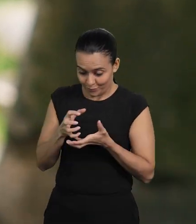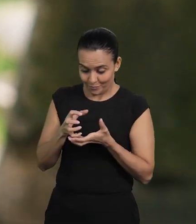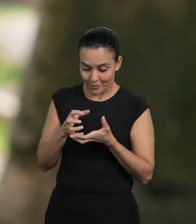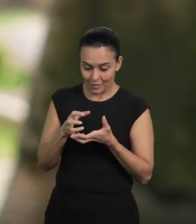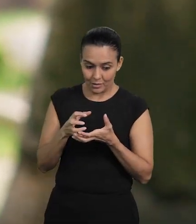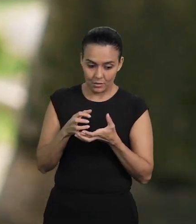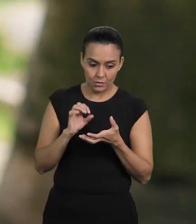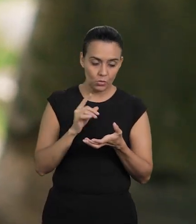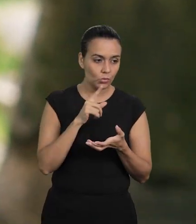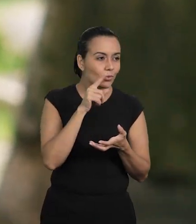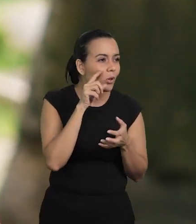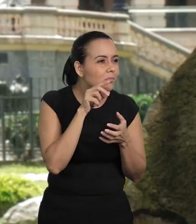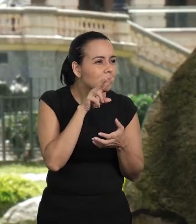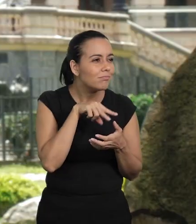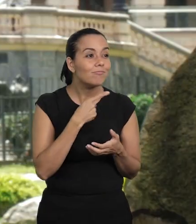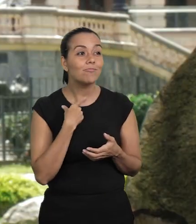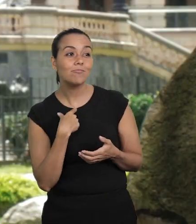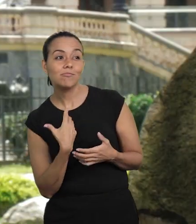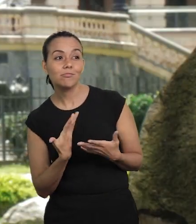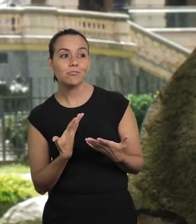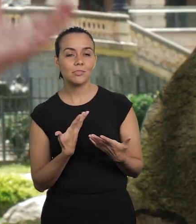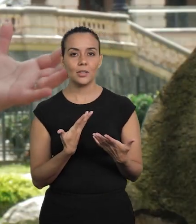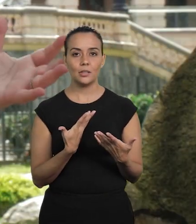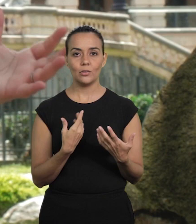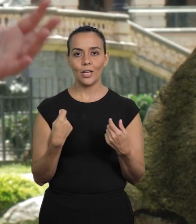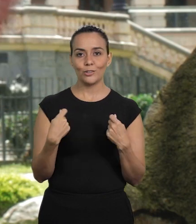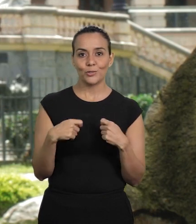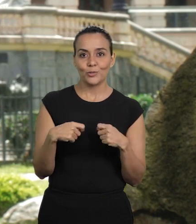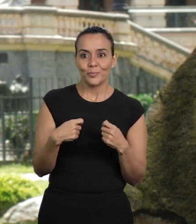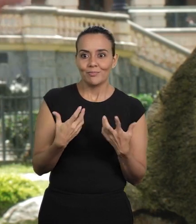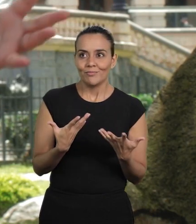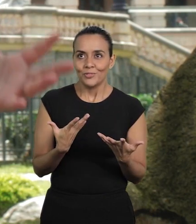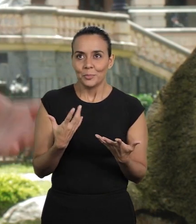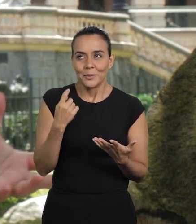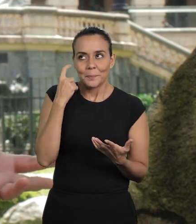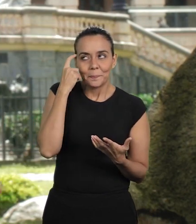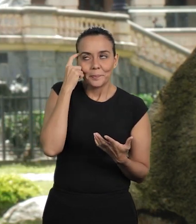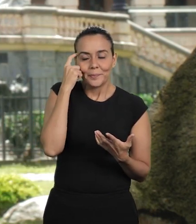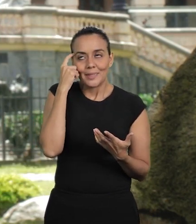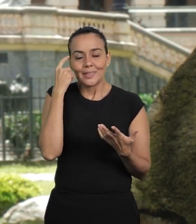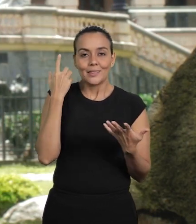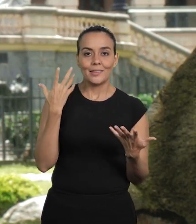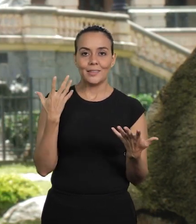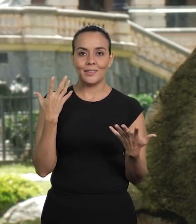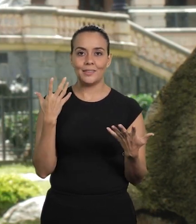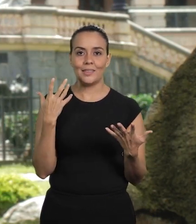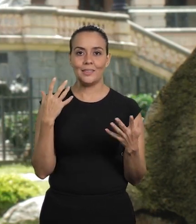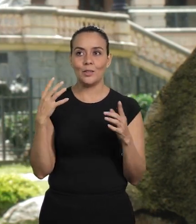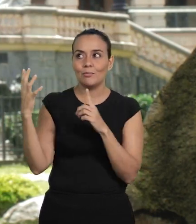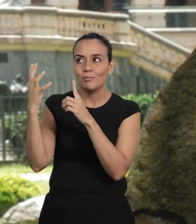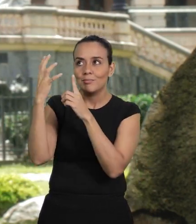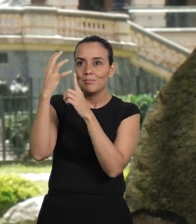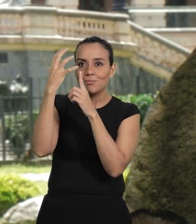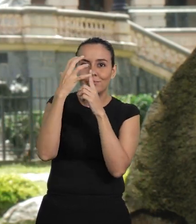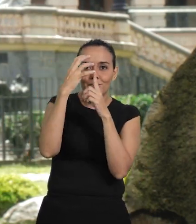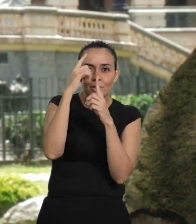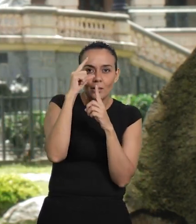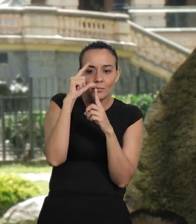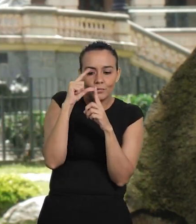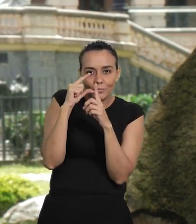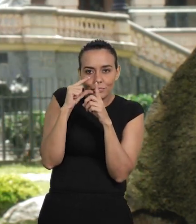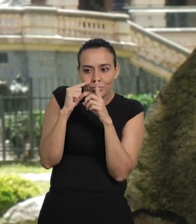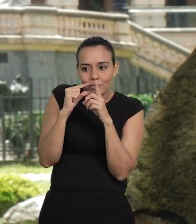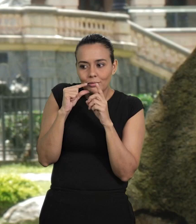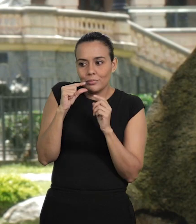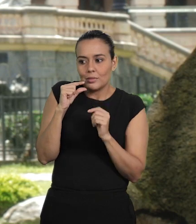Então a gente fica desse tamanho perto do mundo de estímulos que a gente tem em volta. É difícil sanar, é